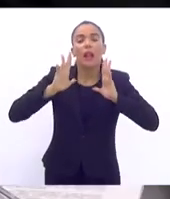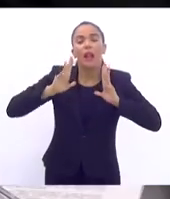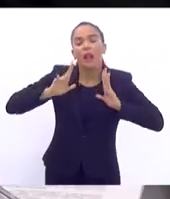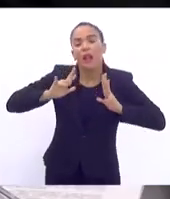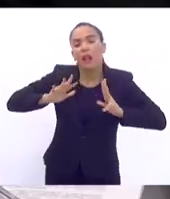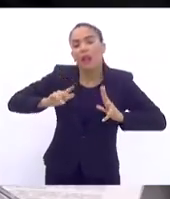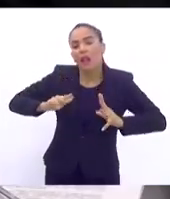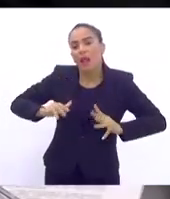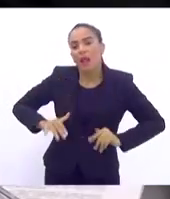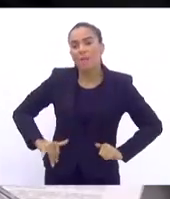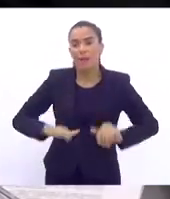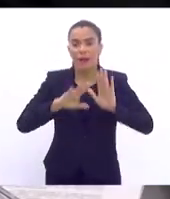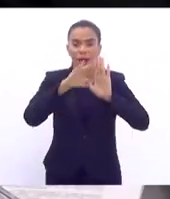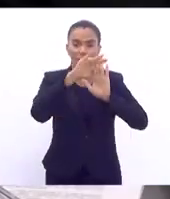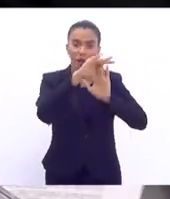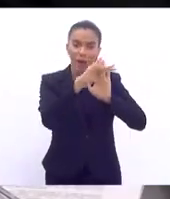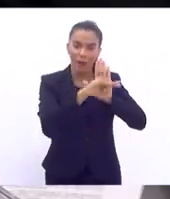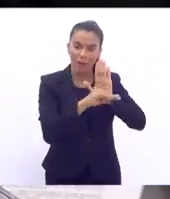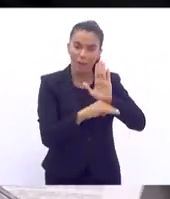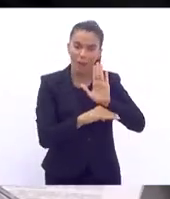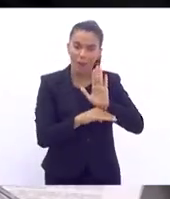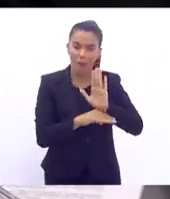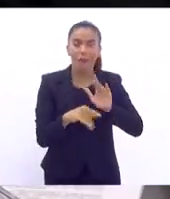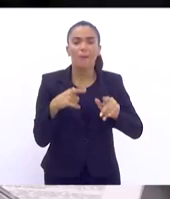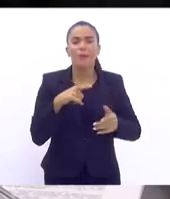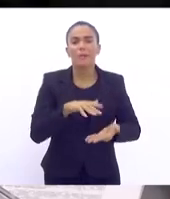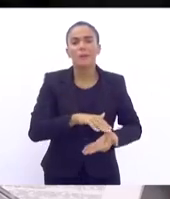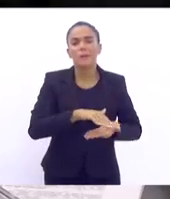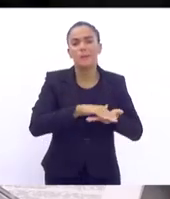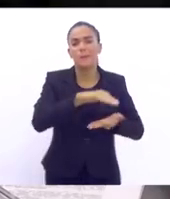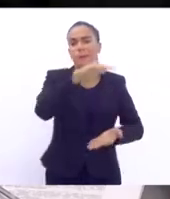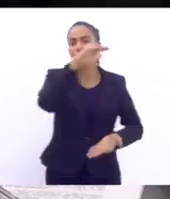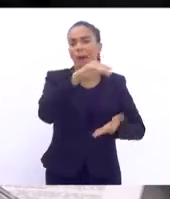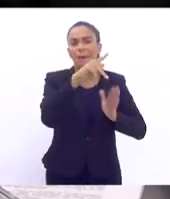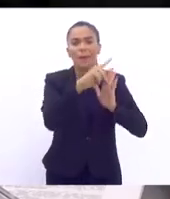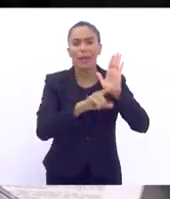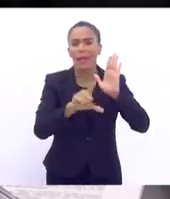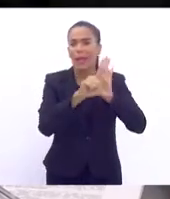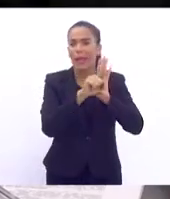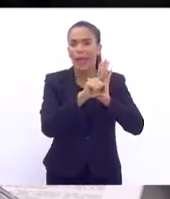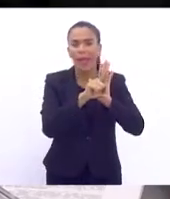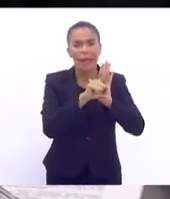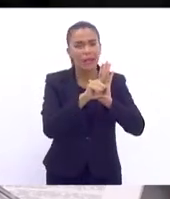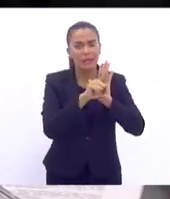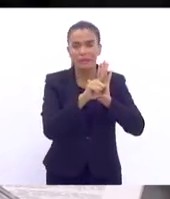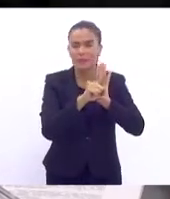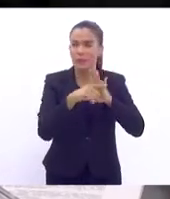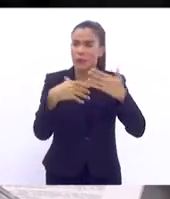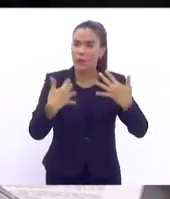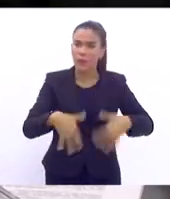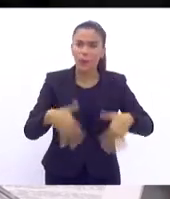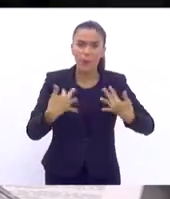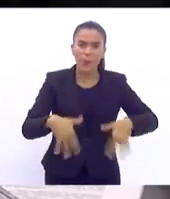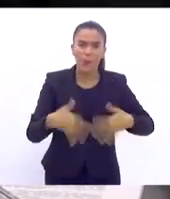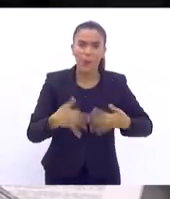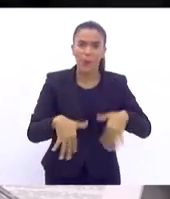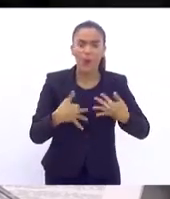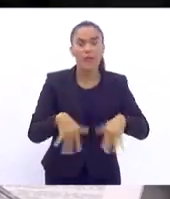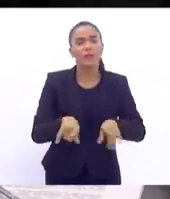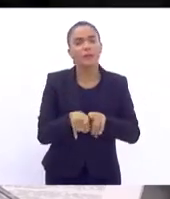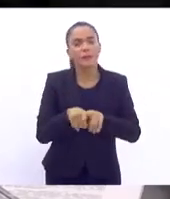a pauta né o acúmulo que a gente tem de pele extrementando na sua casa até por economia processual